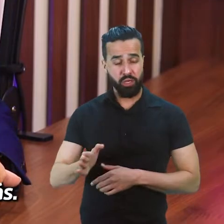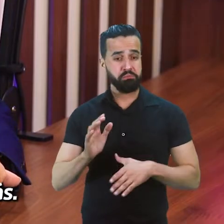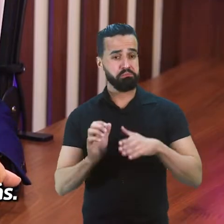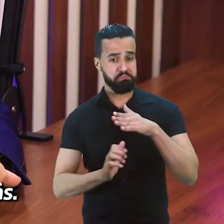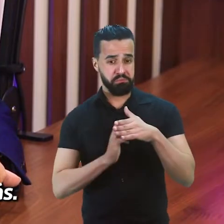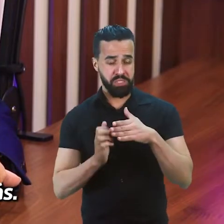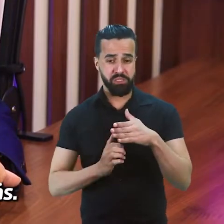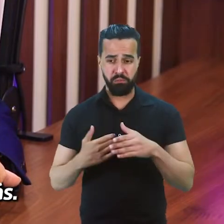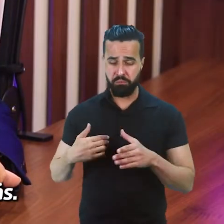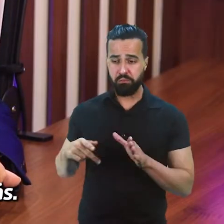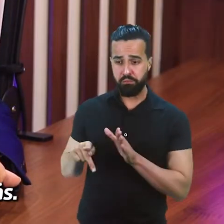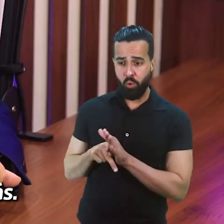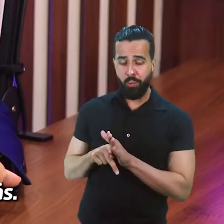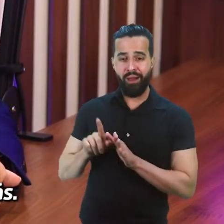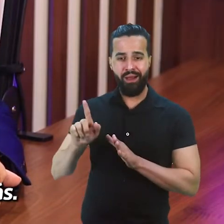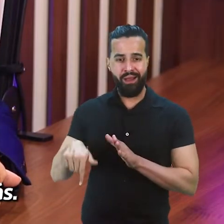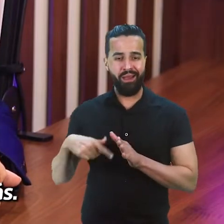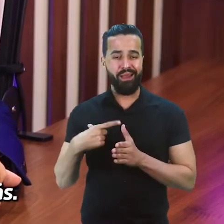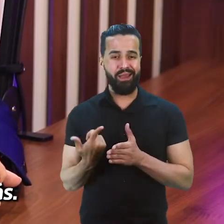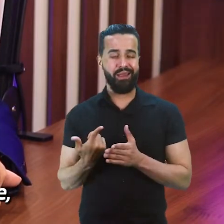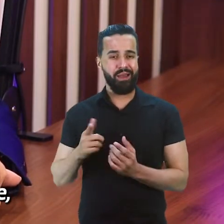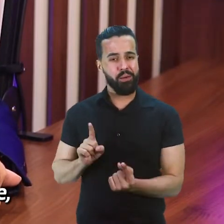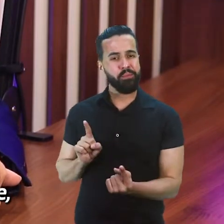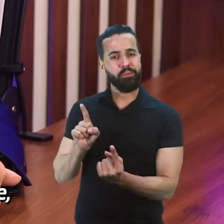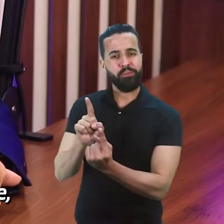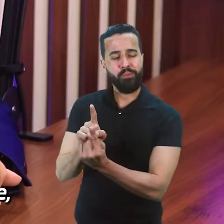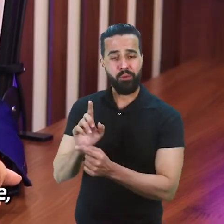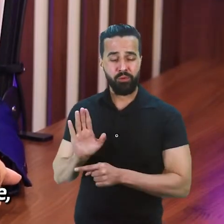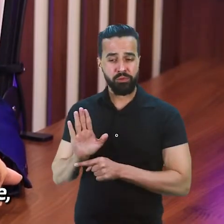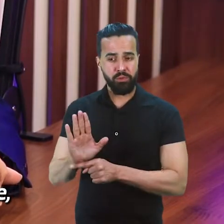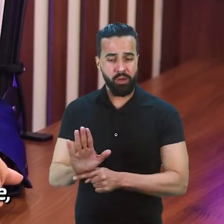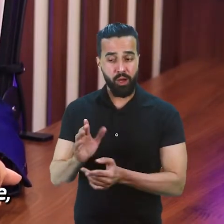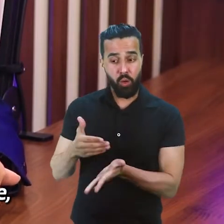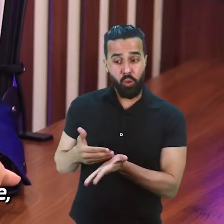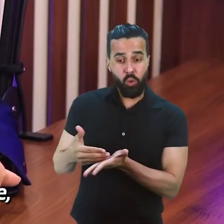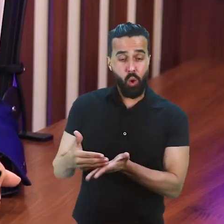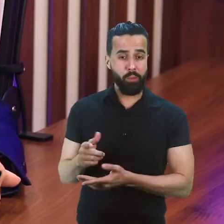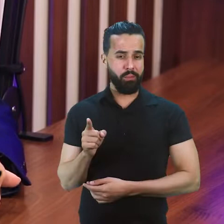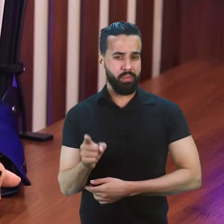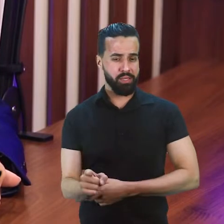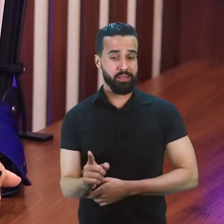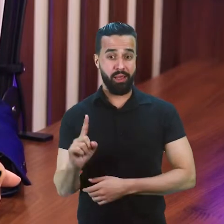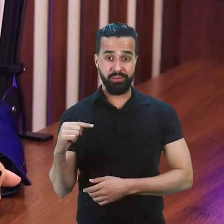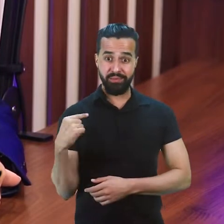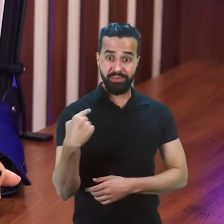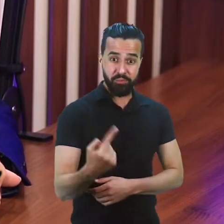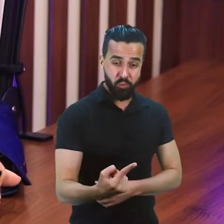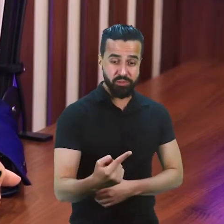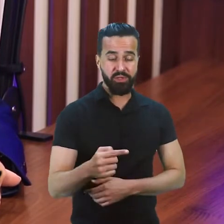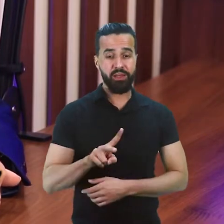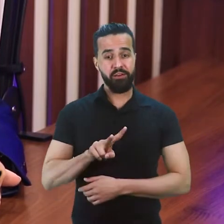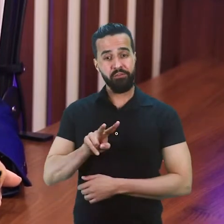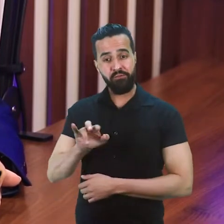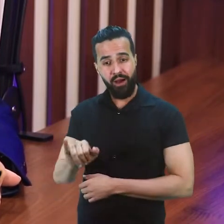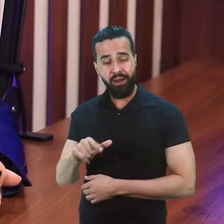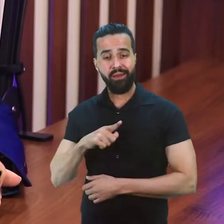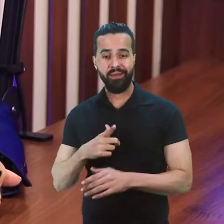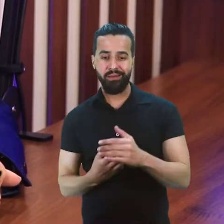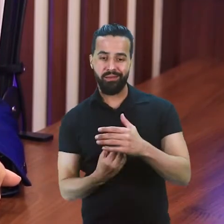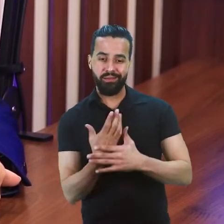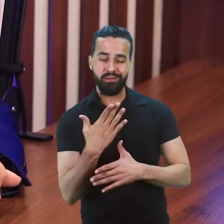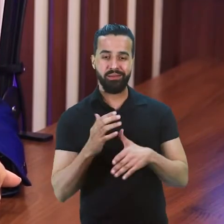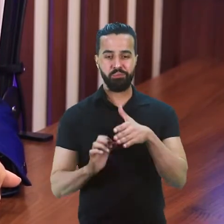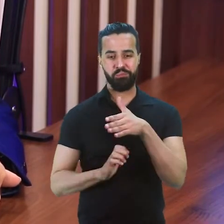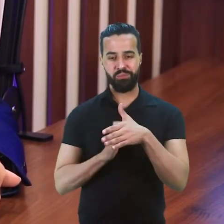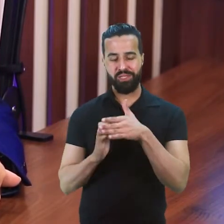que eu já tinha aberto há um tempo atrás. Vamos começar por ela. Depois a gente, assim que sair o CNPJ da Batista e Vaz, a gente transfere o